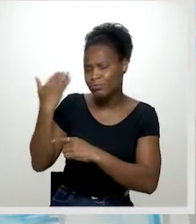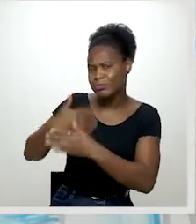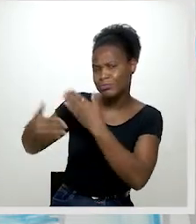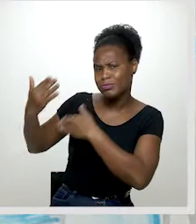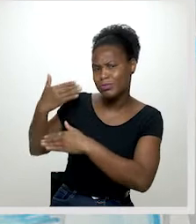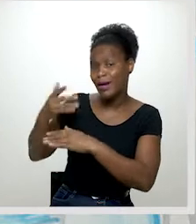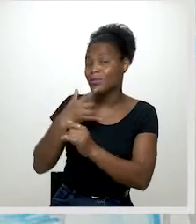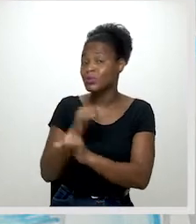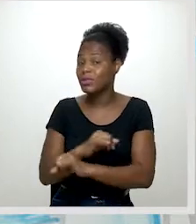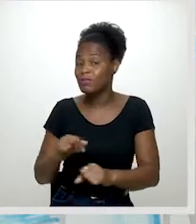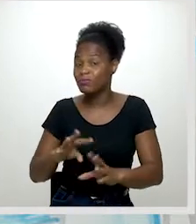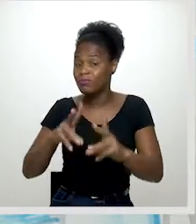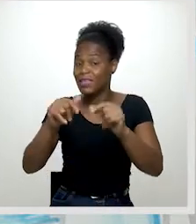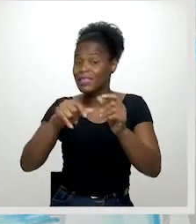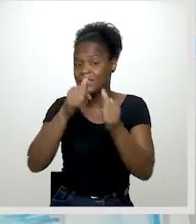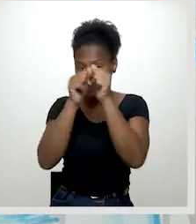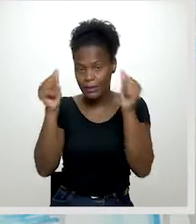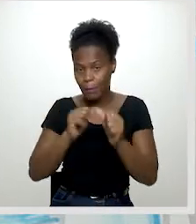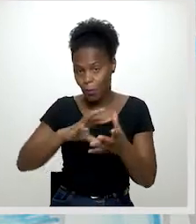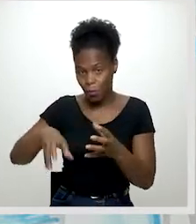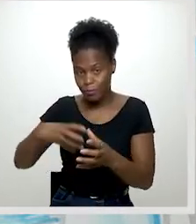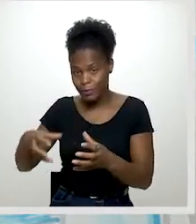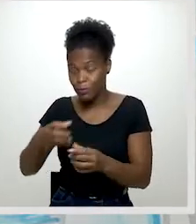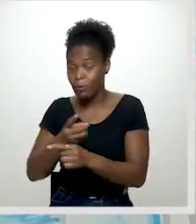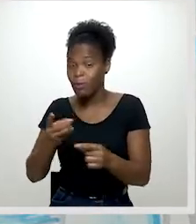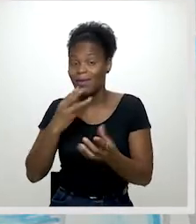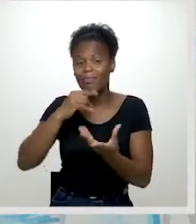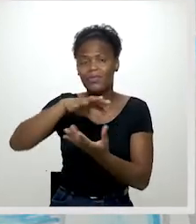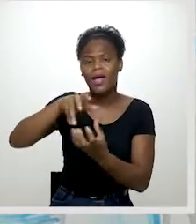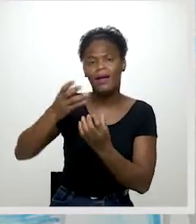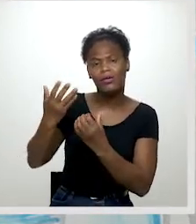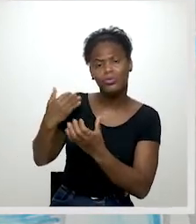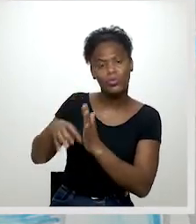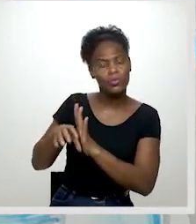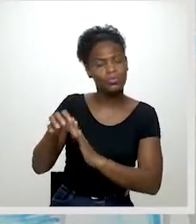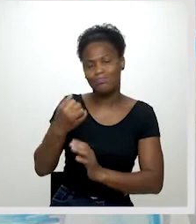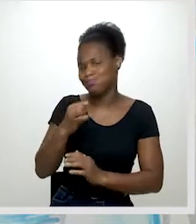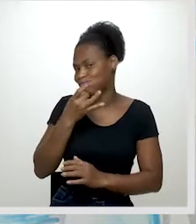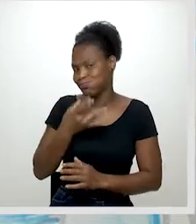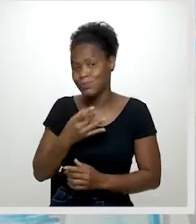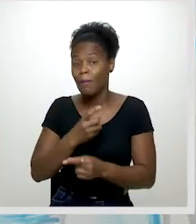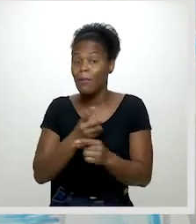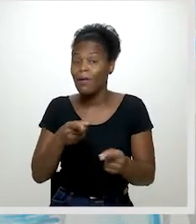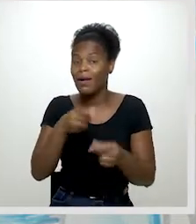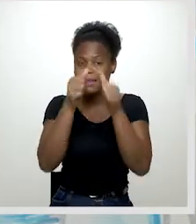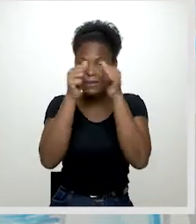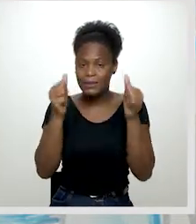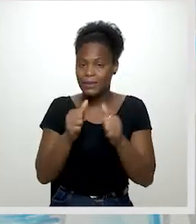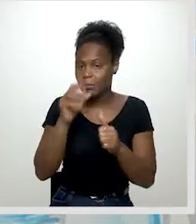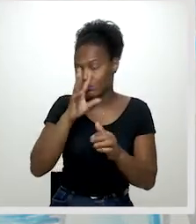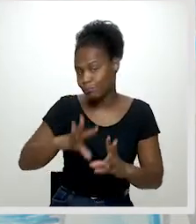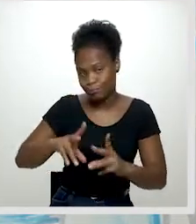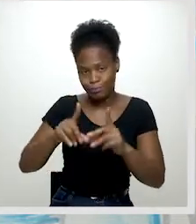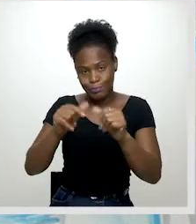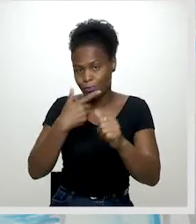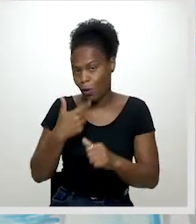que desenvolvesse sistemas complexos, porque a Terra, as condições na altura não permitiam com que esses sistemas